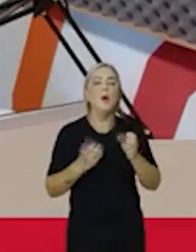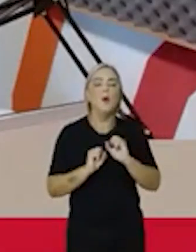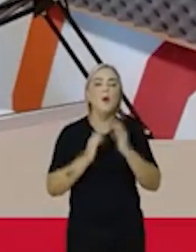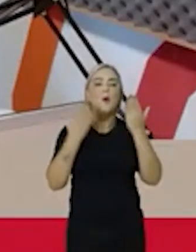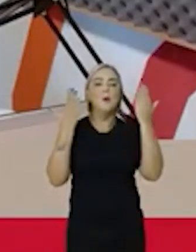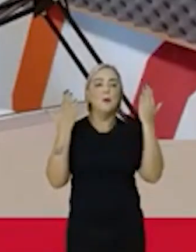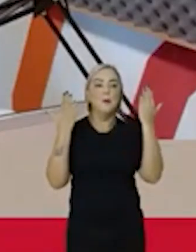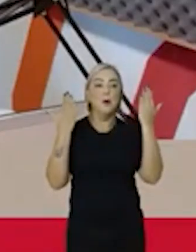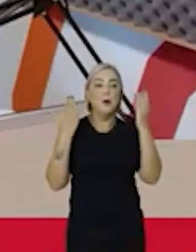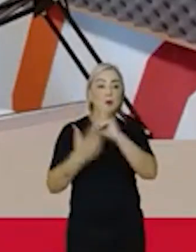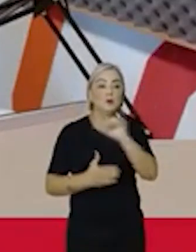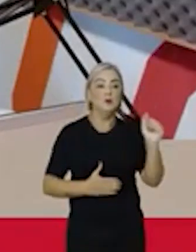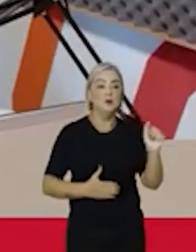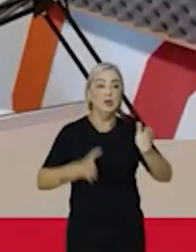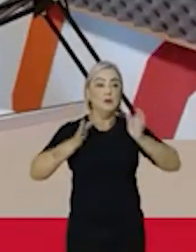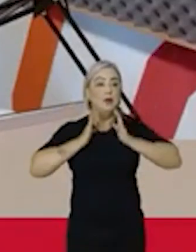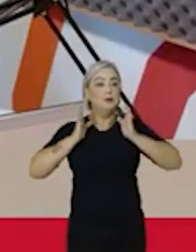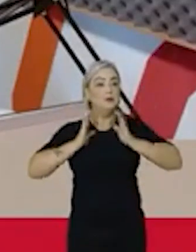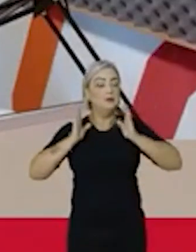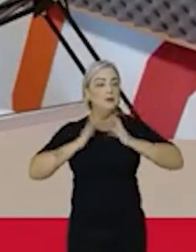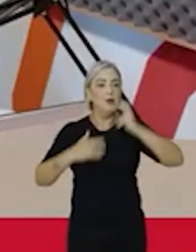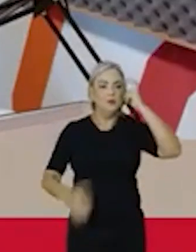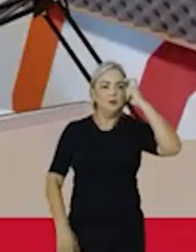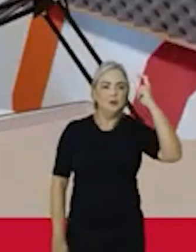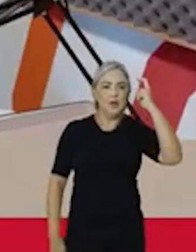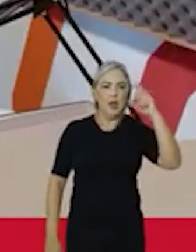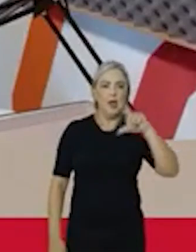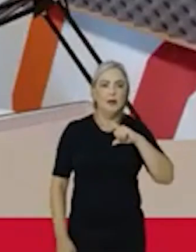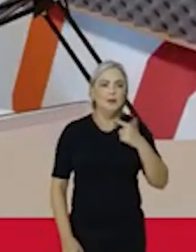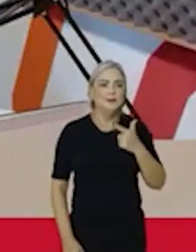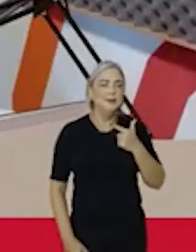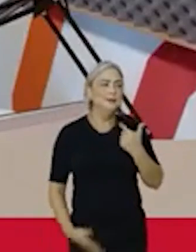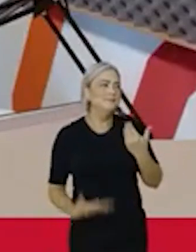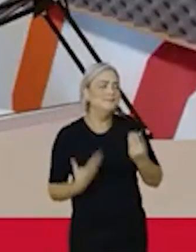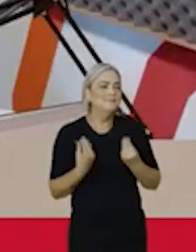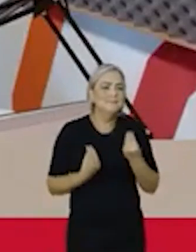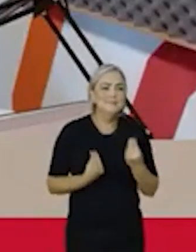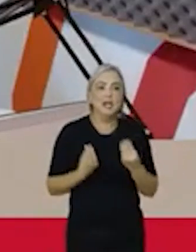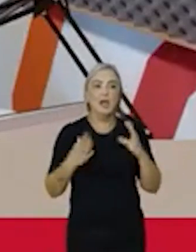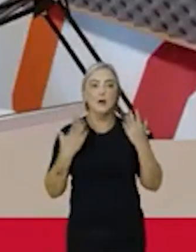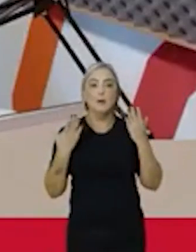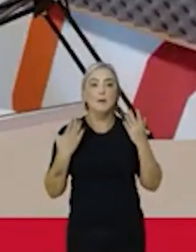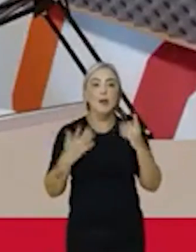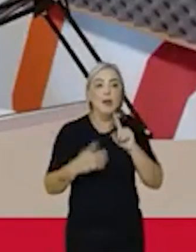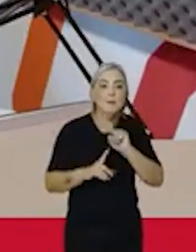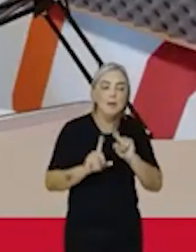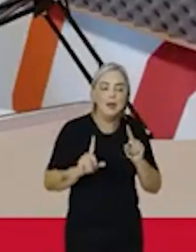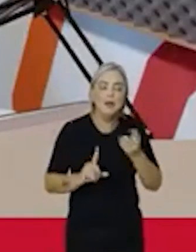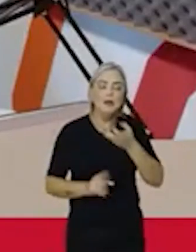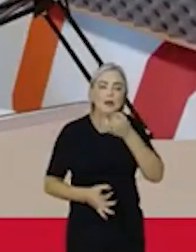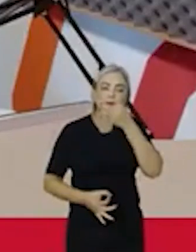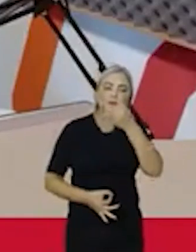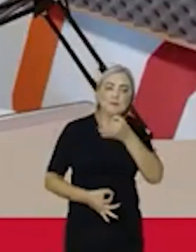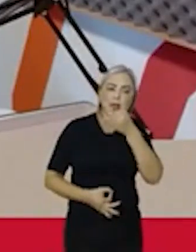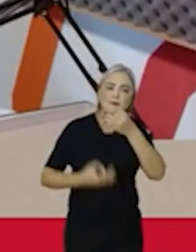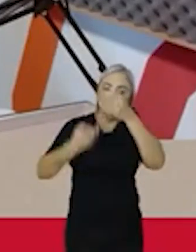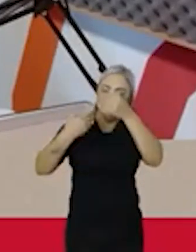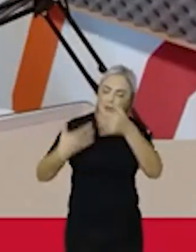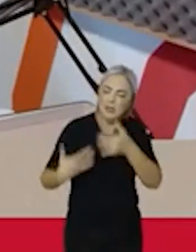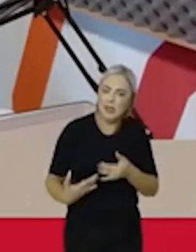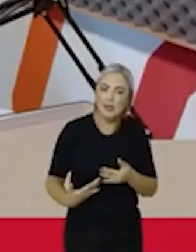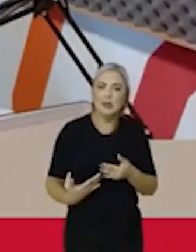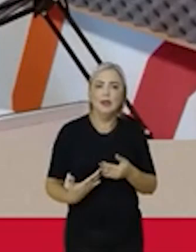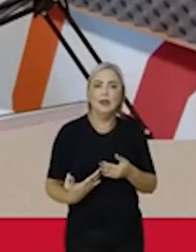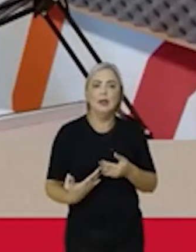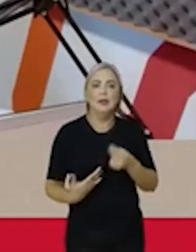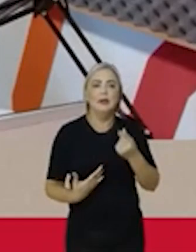Dia do Patrimônio Cultural. Né? A gente não tem tantos motivos para comemorar ultimamente, mas eu queria que você comentasse sobre